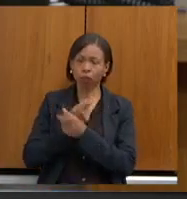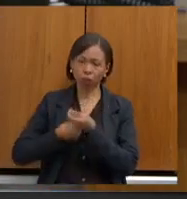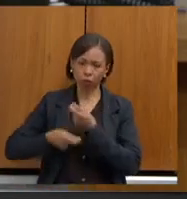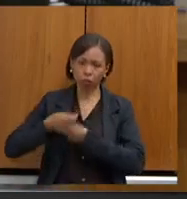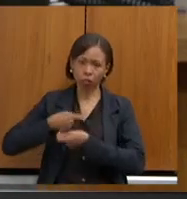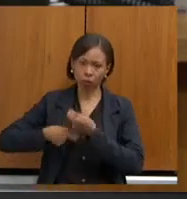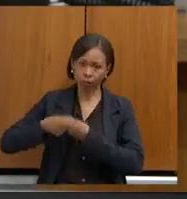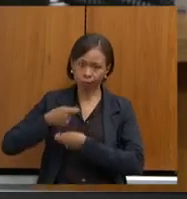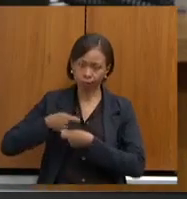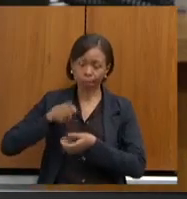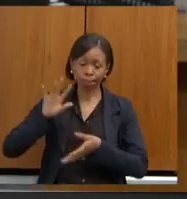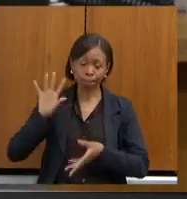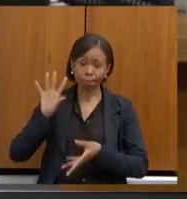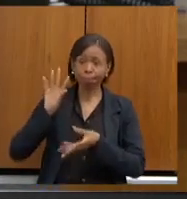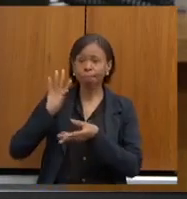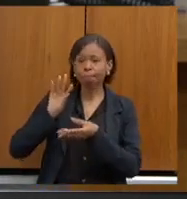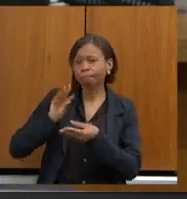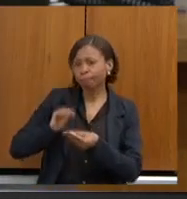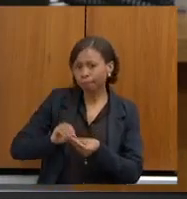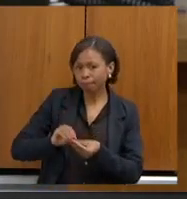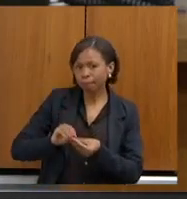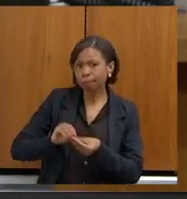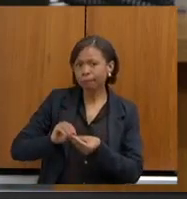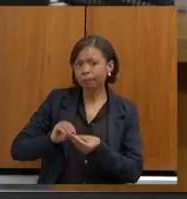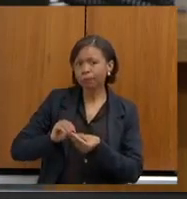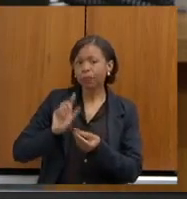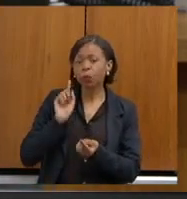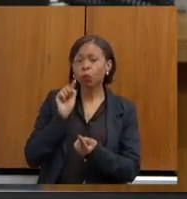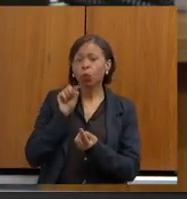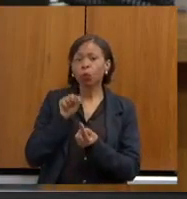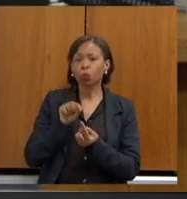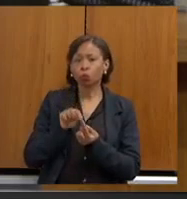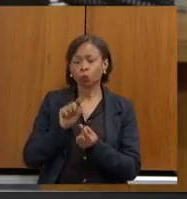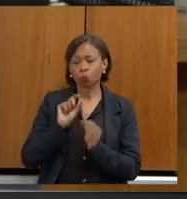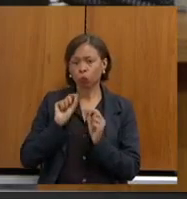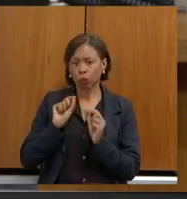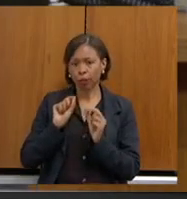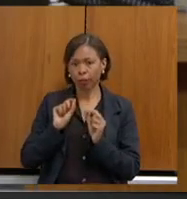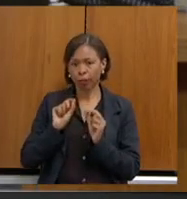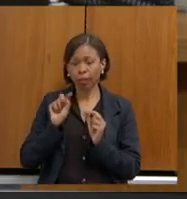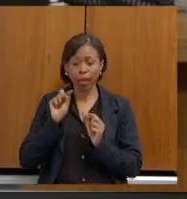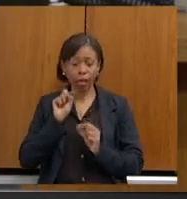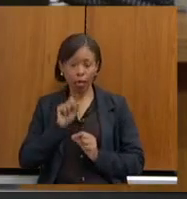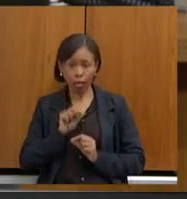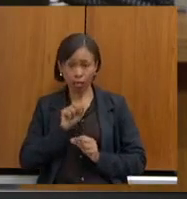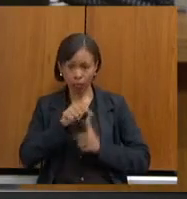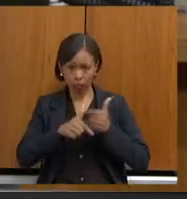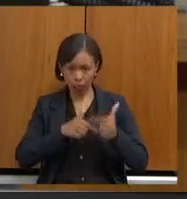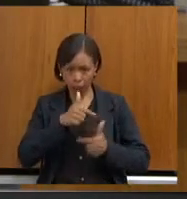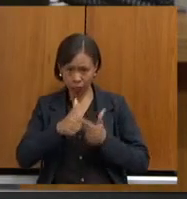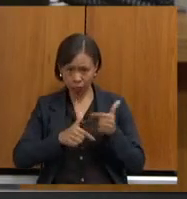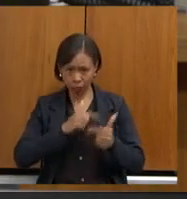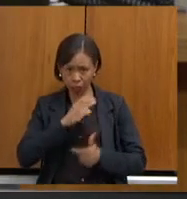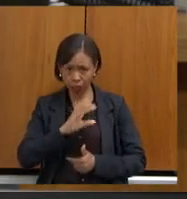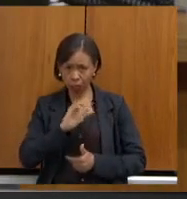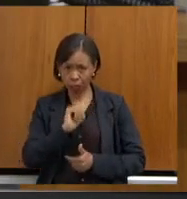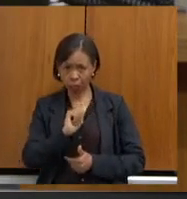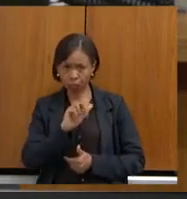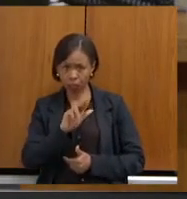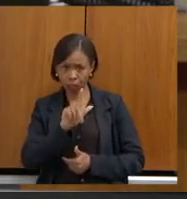conclusão final deste trabalho foi no sentido de que essa Ative a ser desempenhada